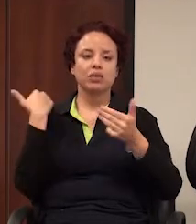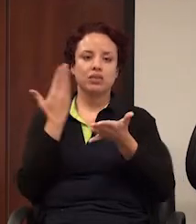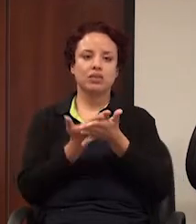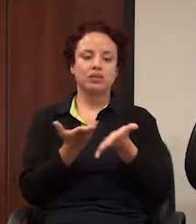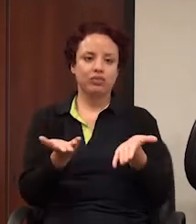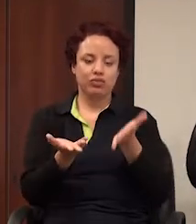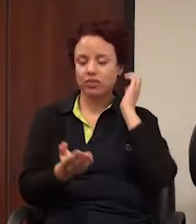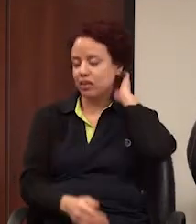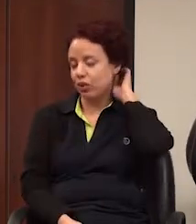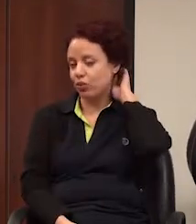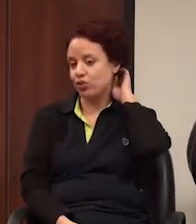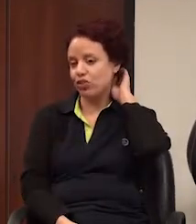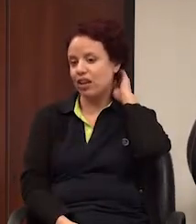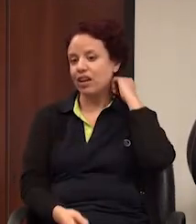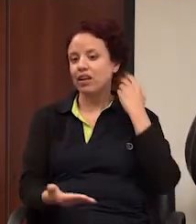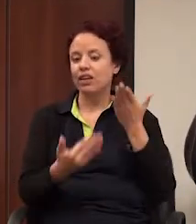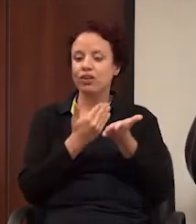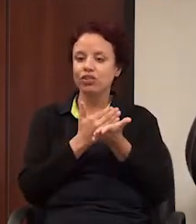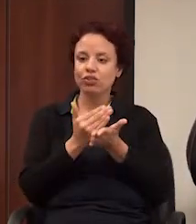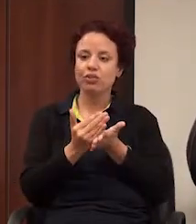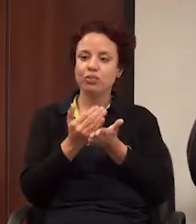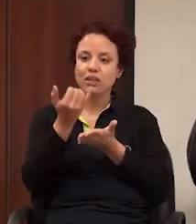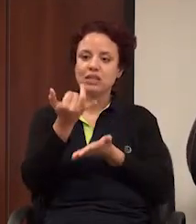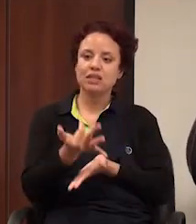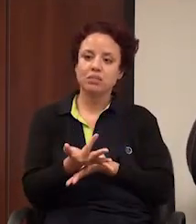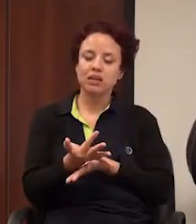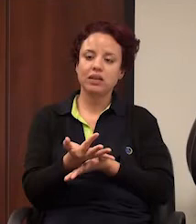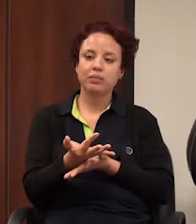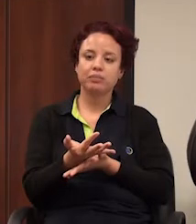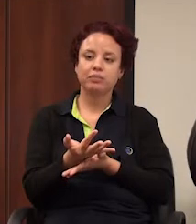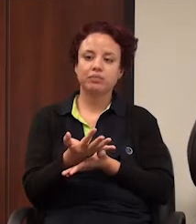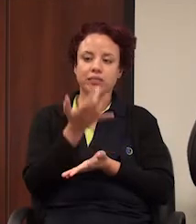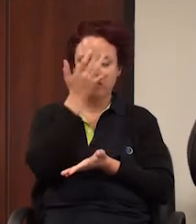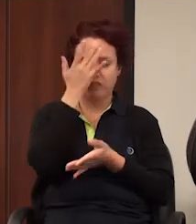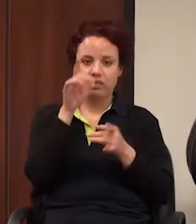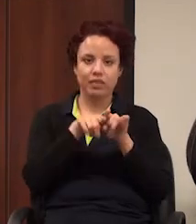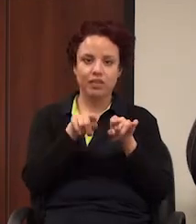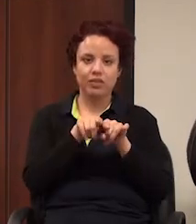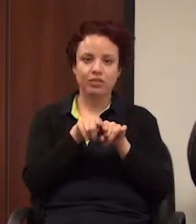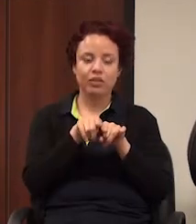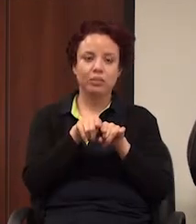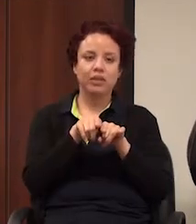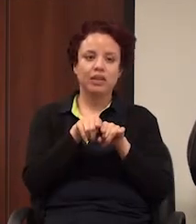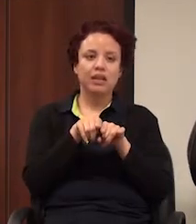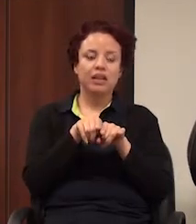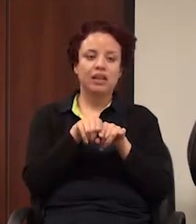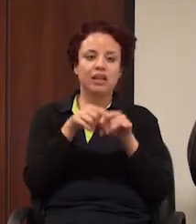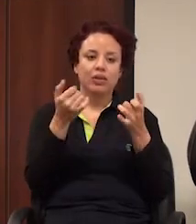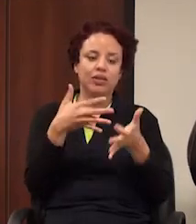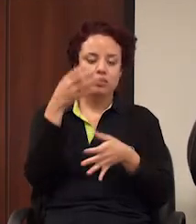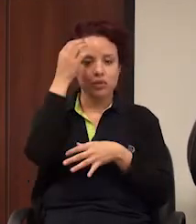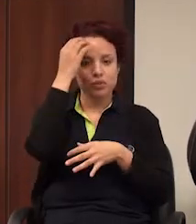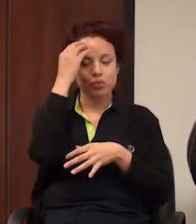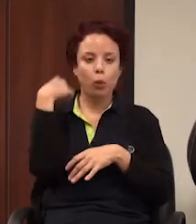Né? E aí a gente vai entrar basicamente aqui, né, faço também aí o meia-culpa, porque direto